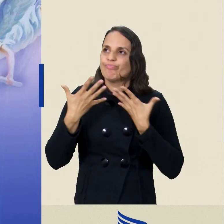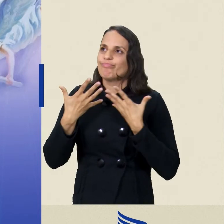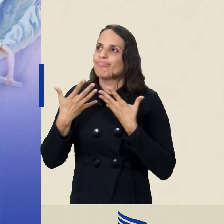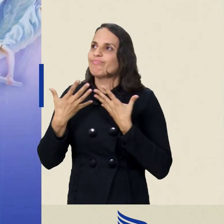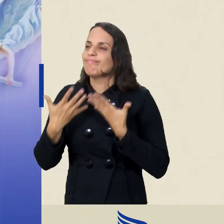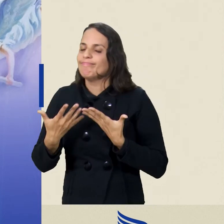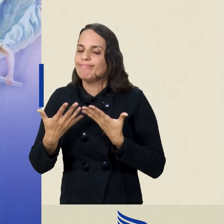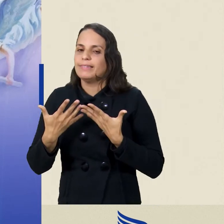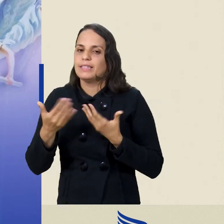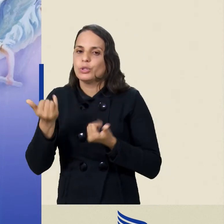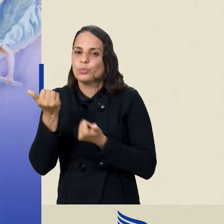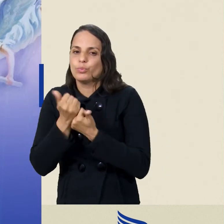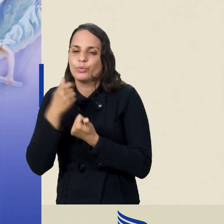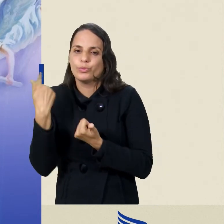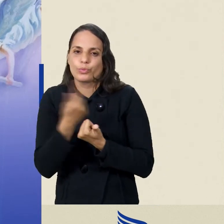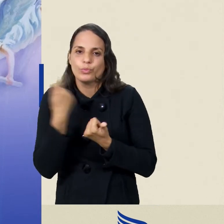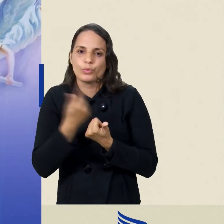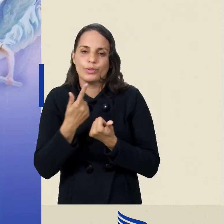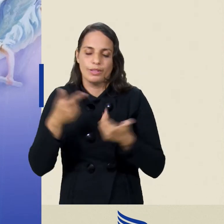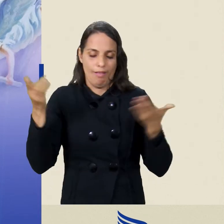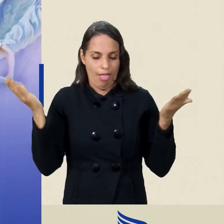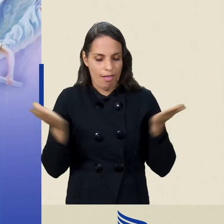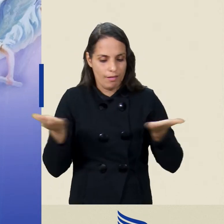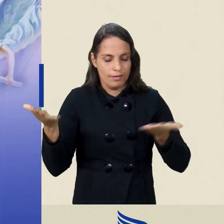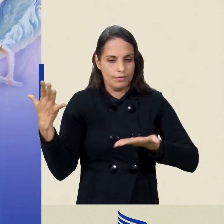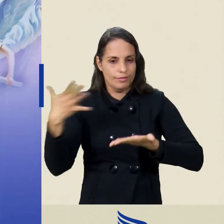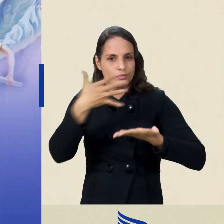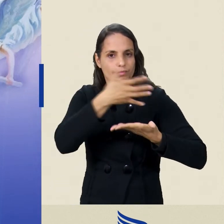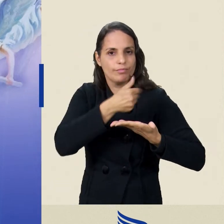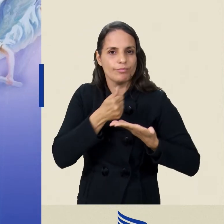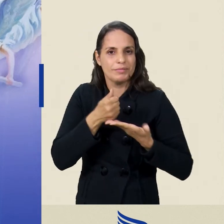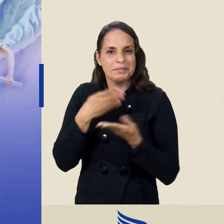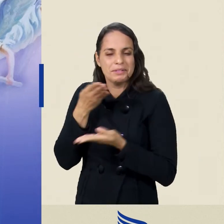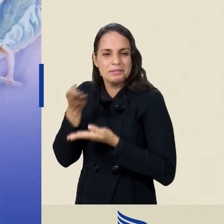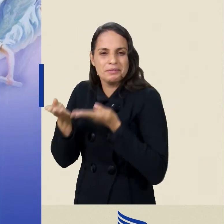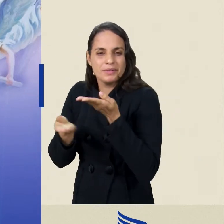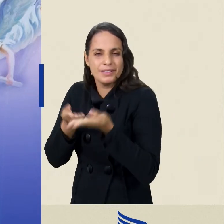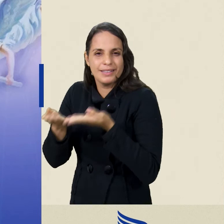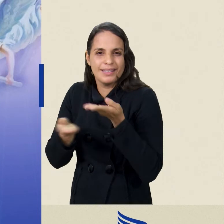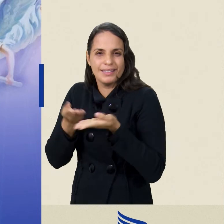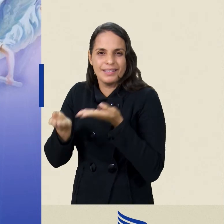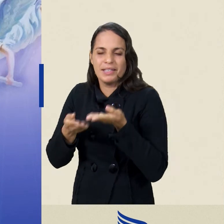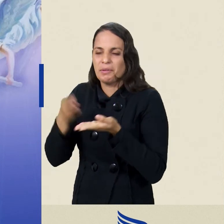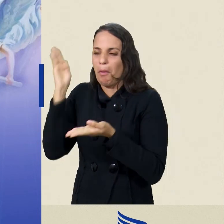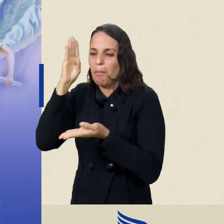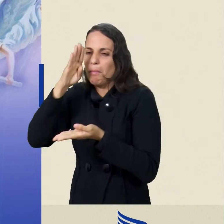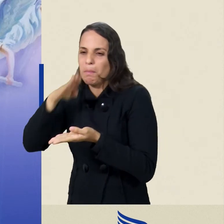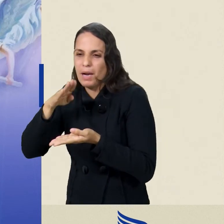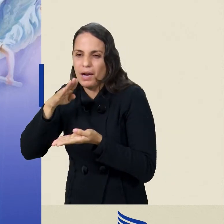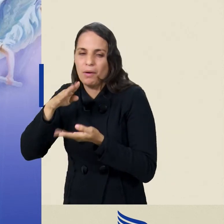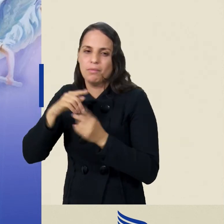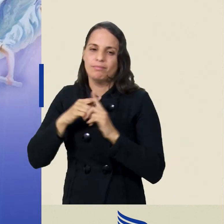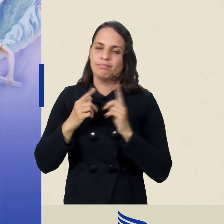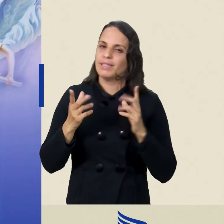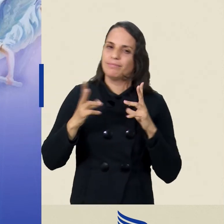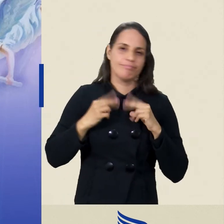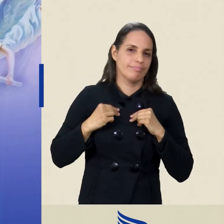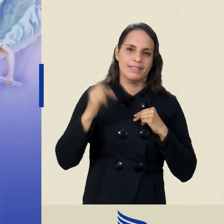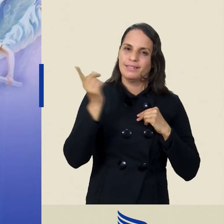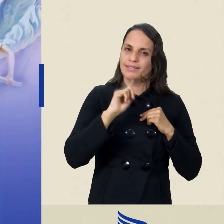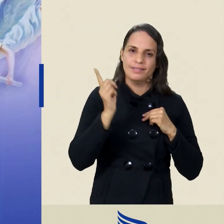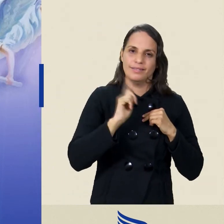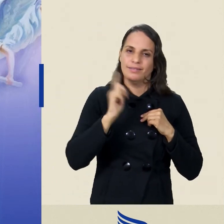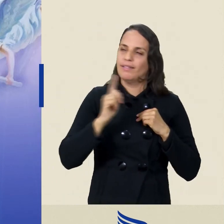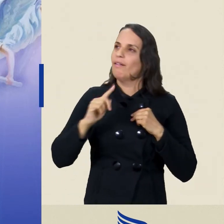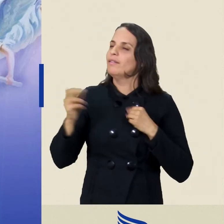perdoa os nossos pecados. Ele foi tratado como nós merecemos ser tratados. Veio ao nosso mundo